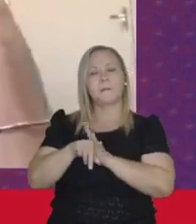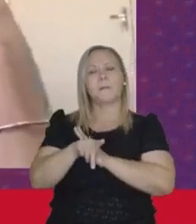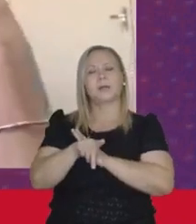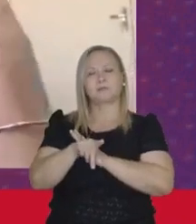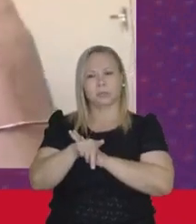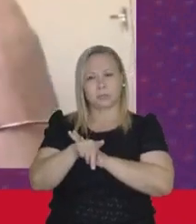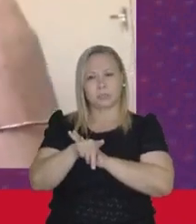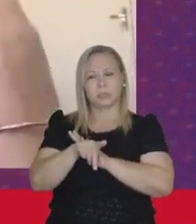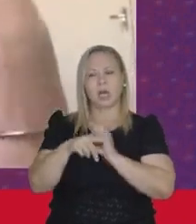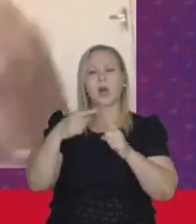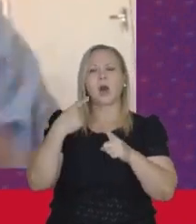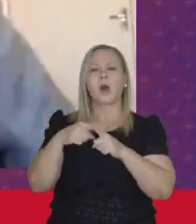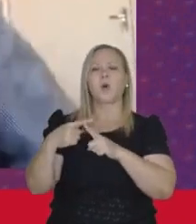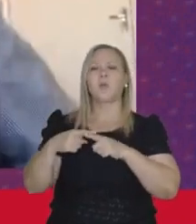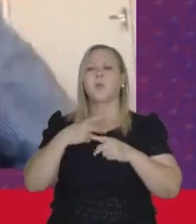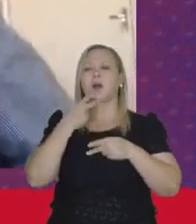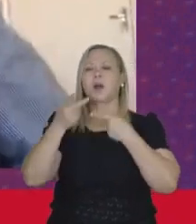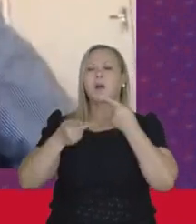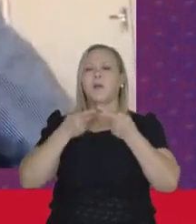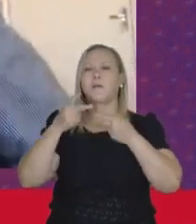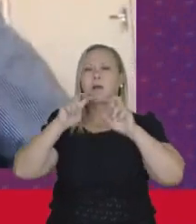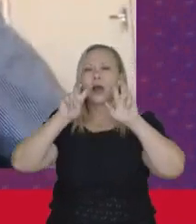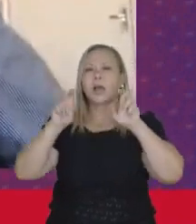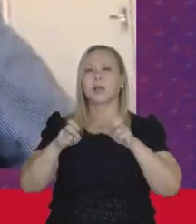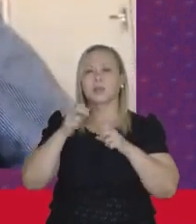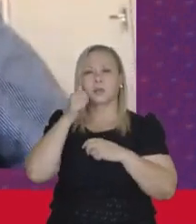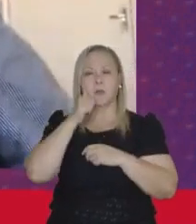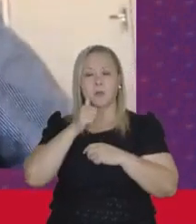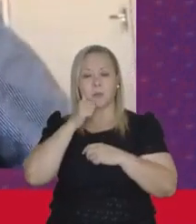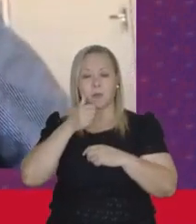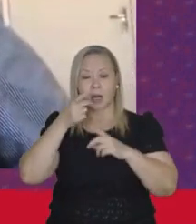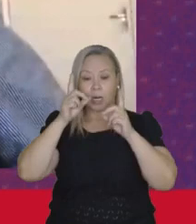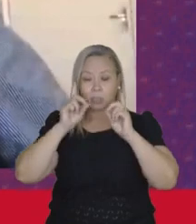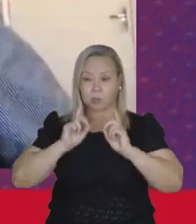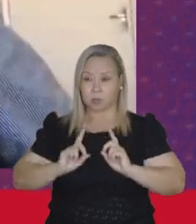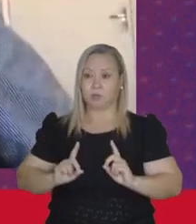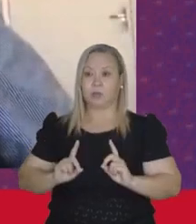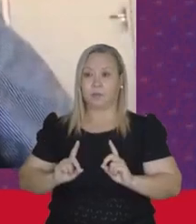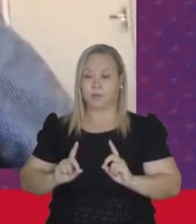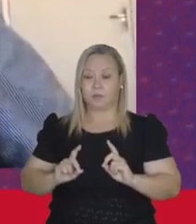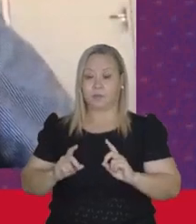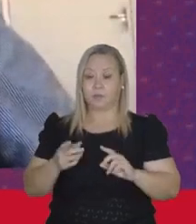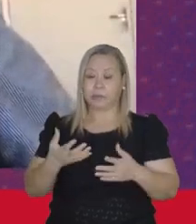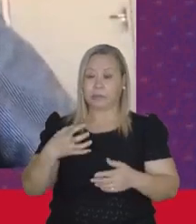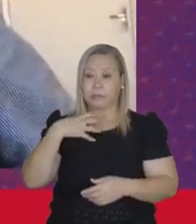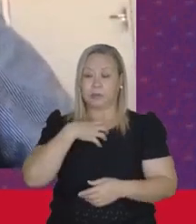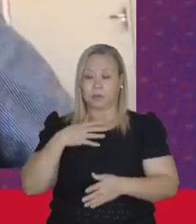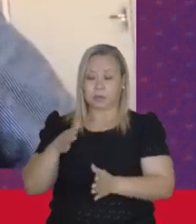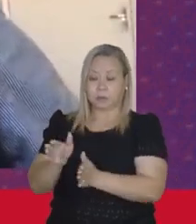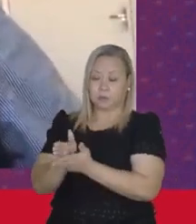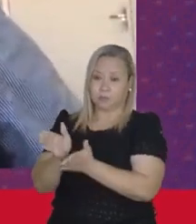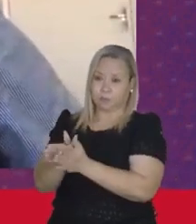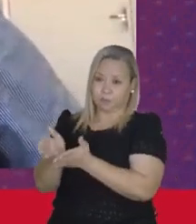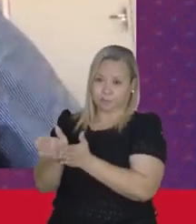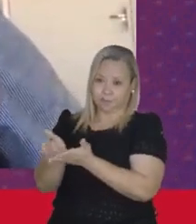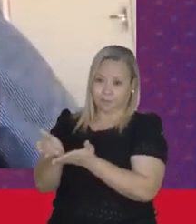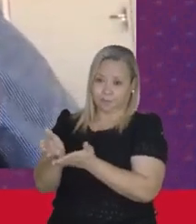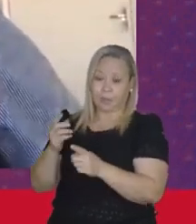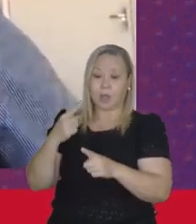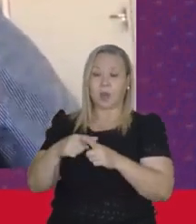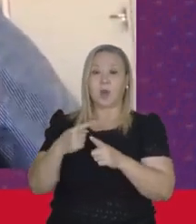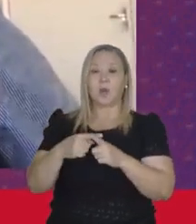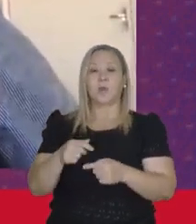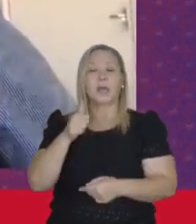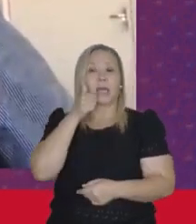perguntando por que falar sobre as mulheres com deficiência em situação de pobreza? Porque se